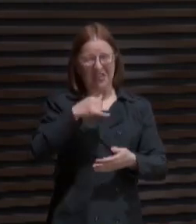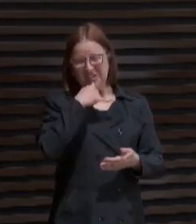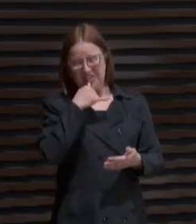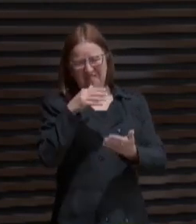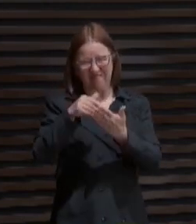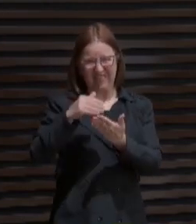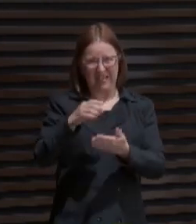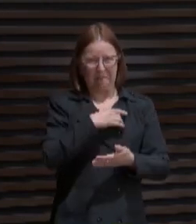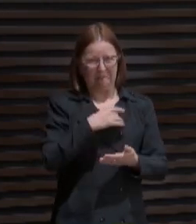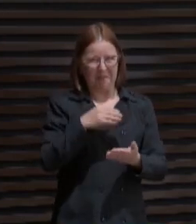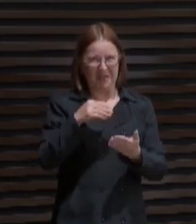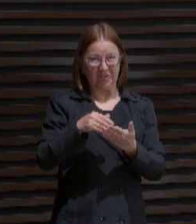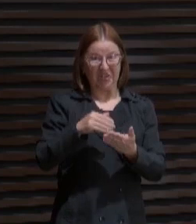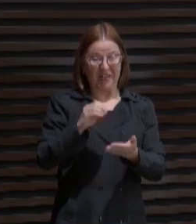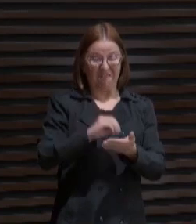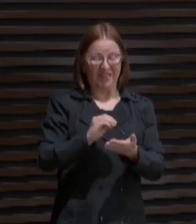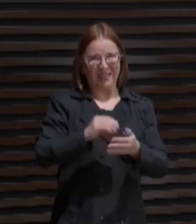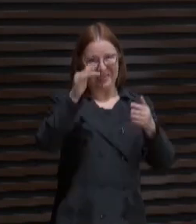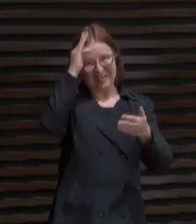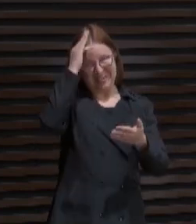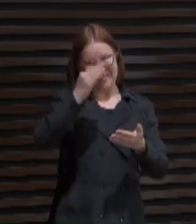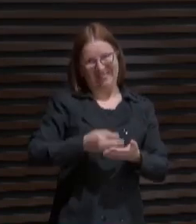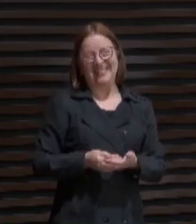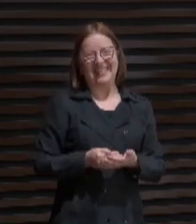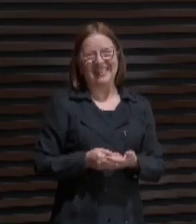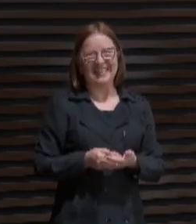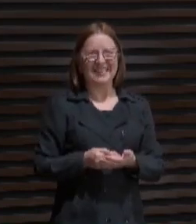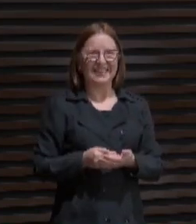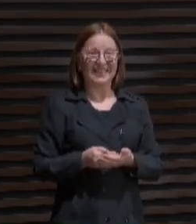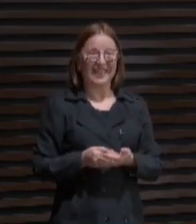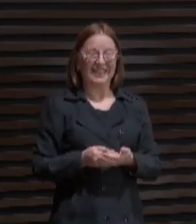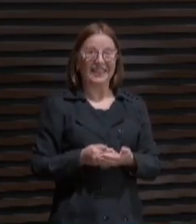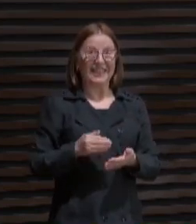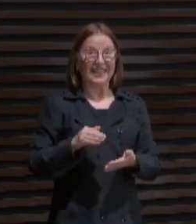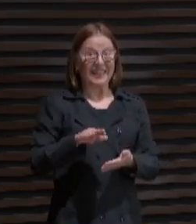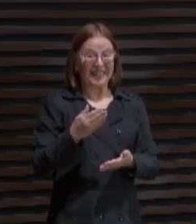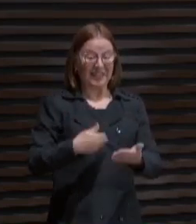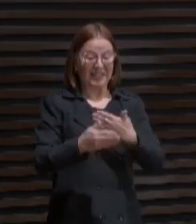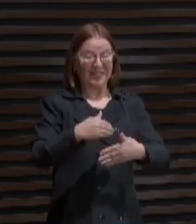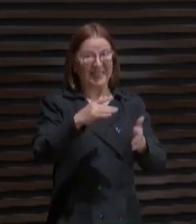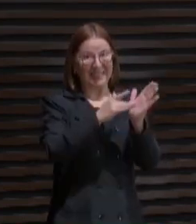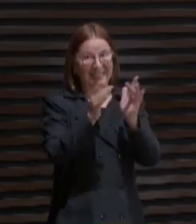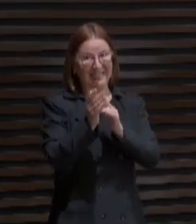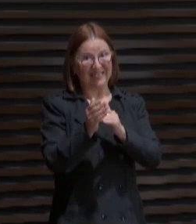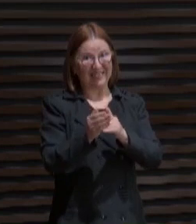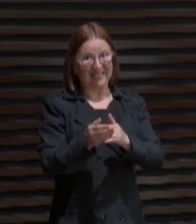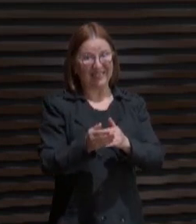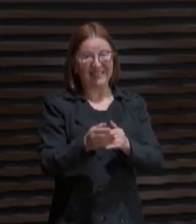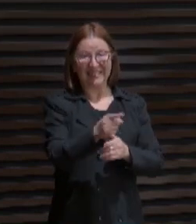a incredulidade e trazendo por meio de Jesus a alegria, a paz e a